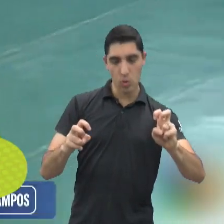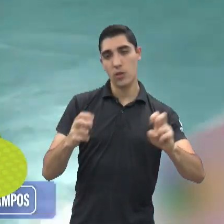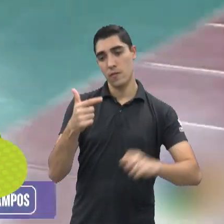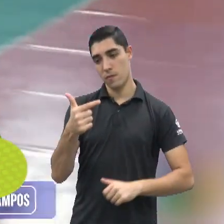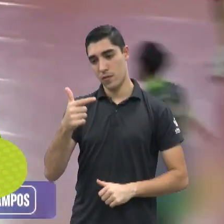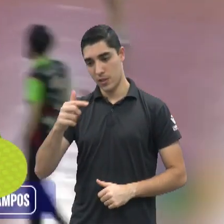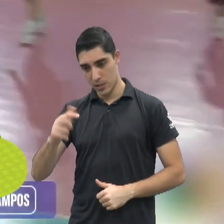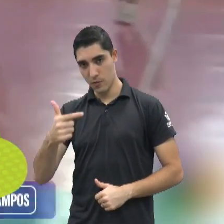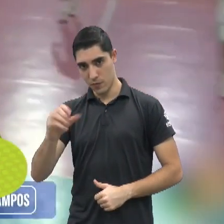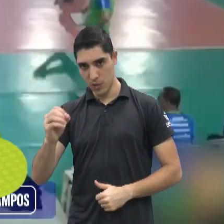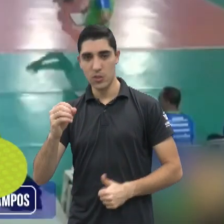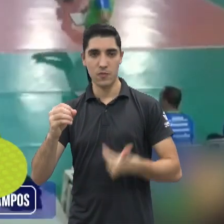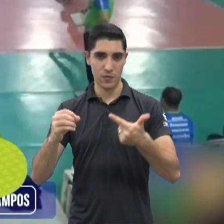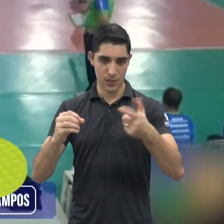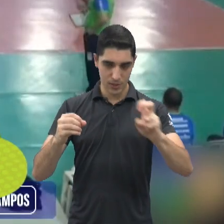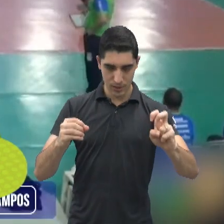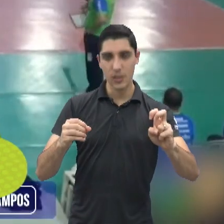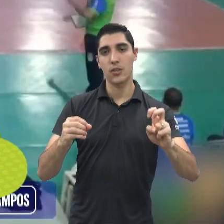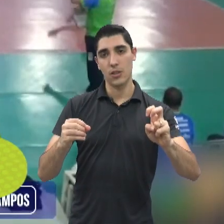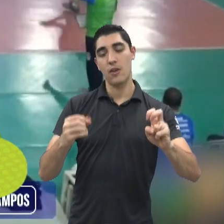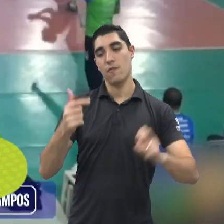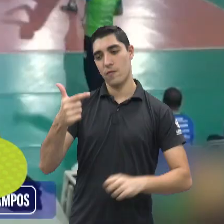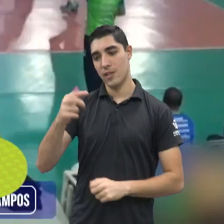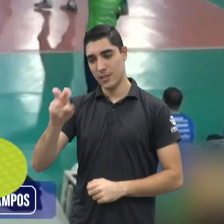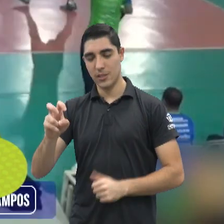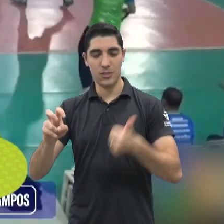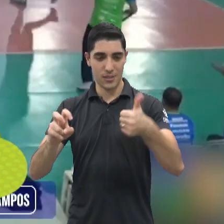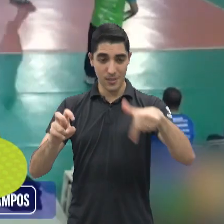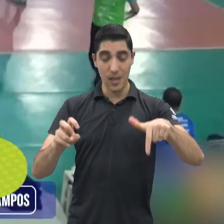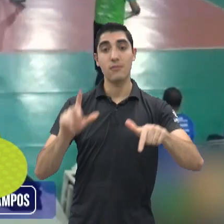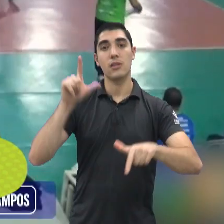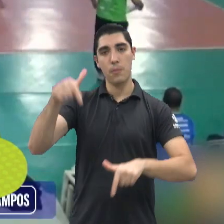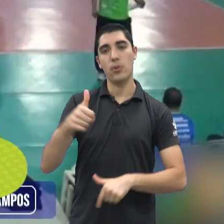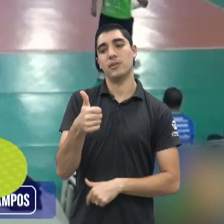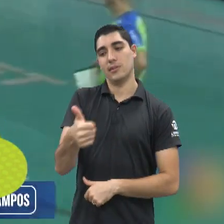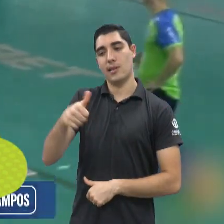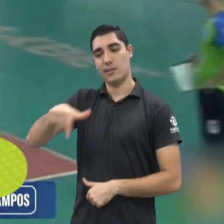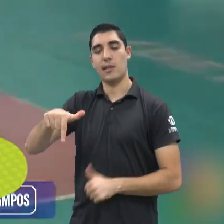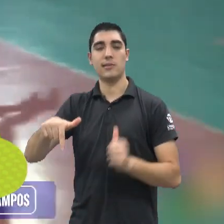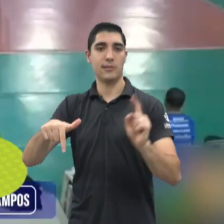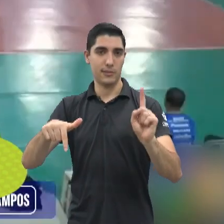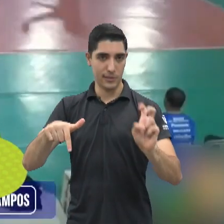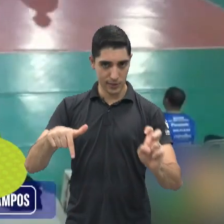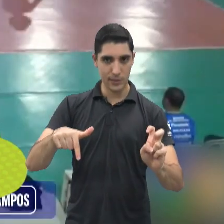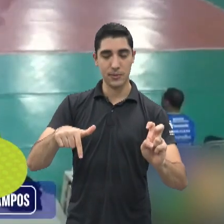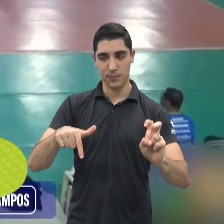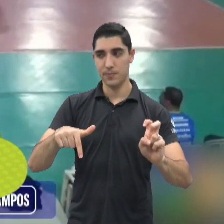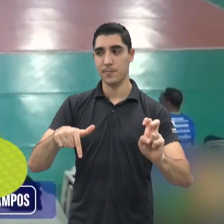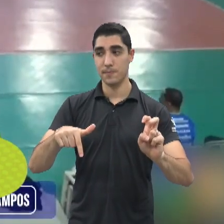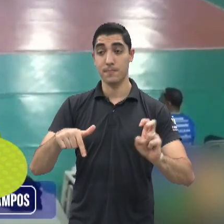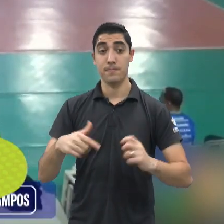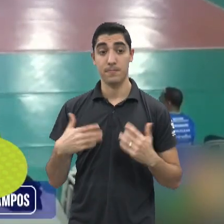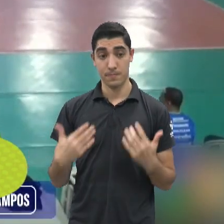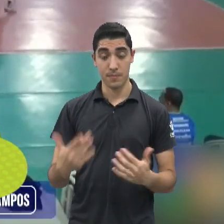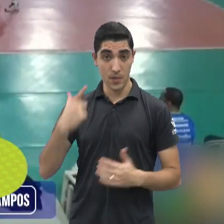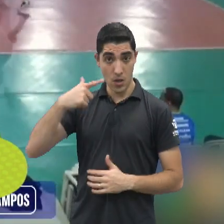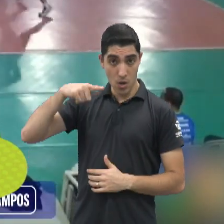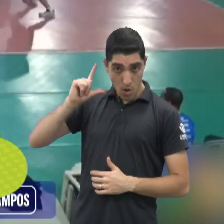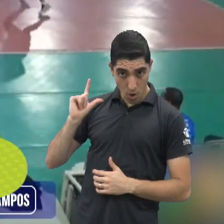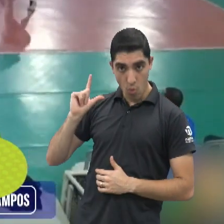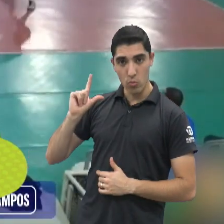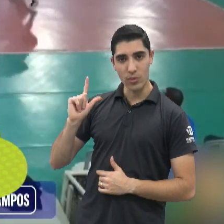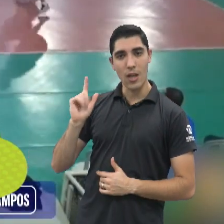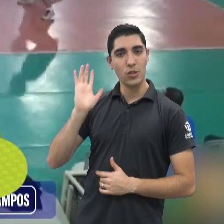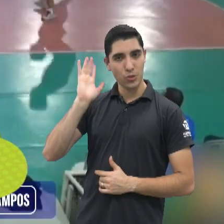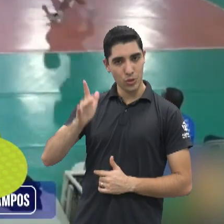outro 20-25, 25-17 e 17-15. Na partida de volta, que foi disputada ontem no ginásio